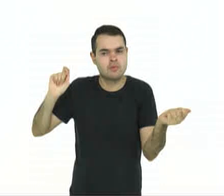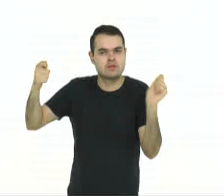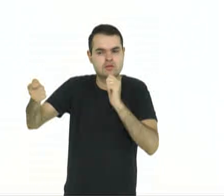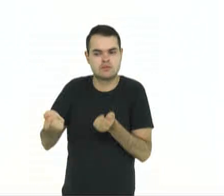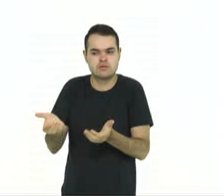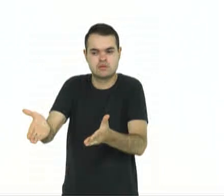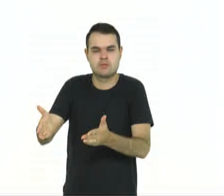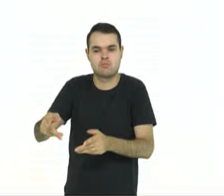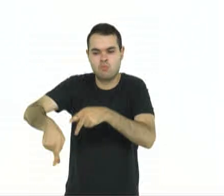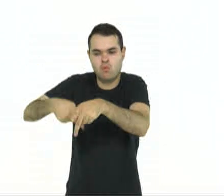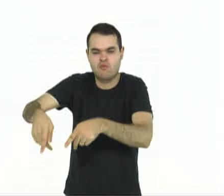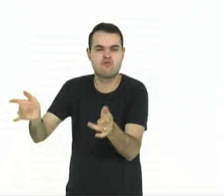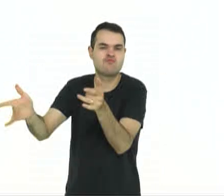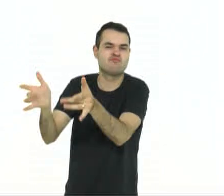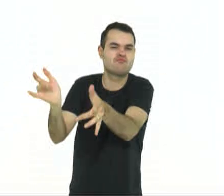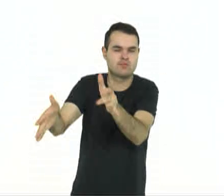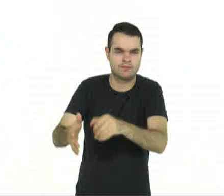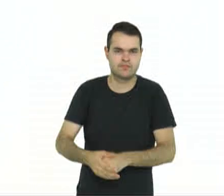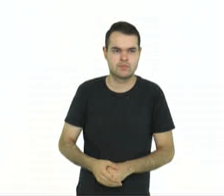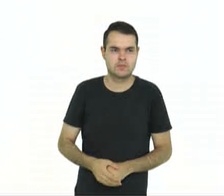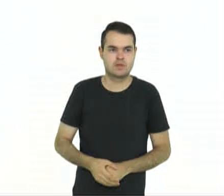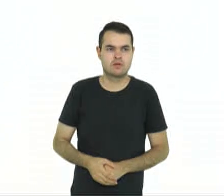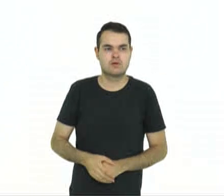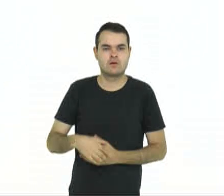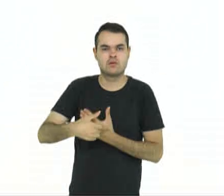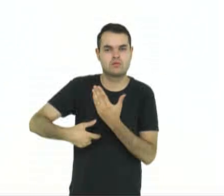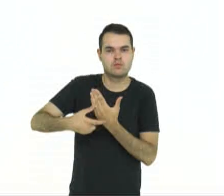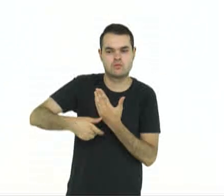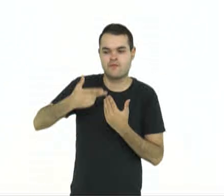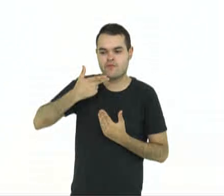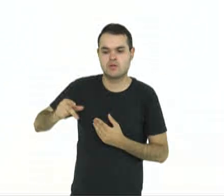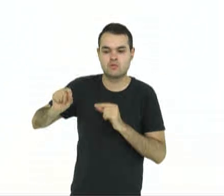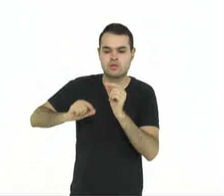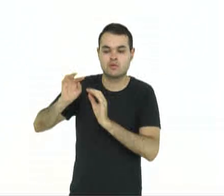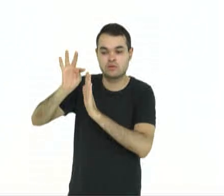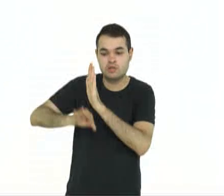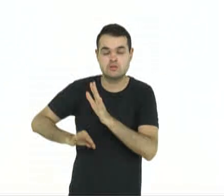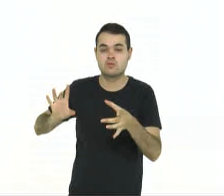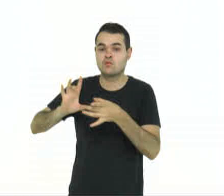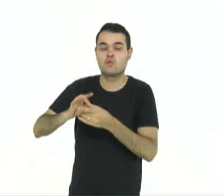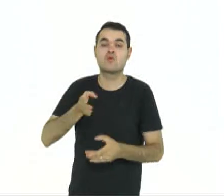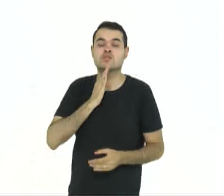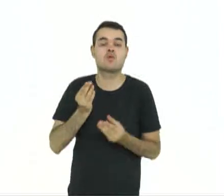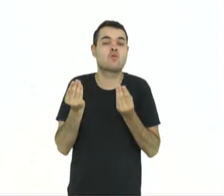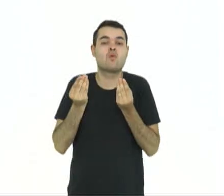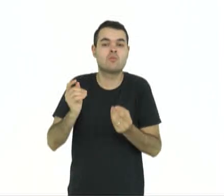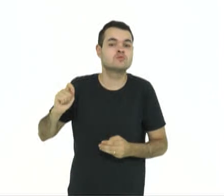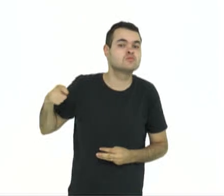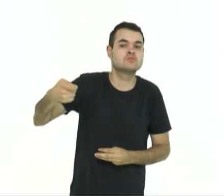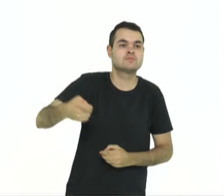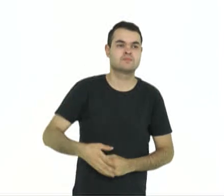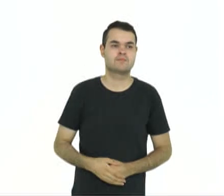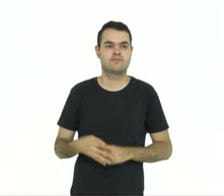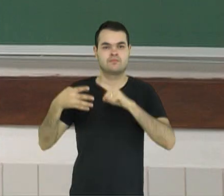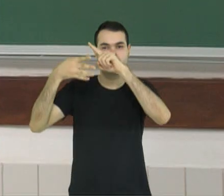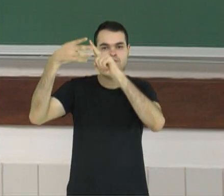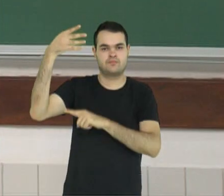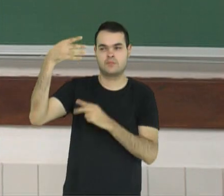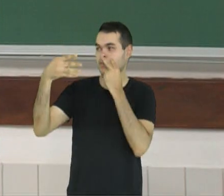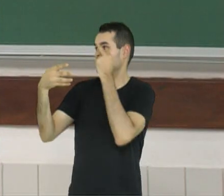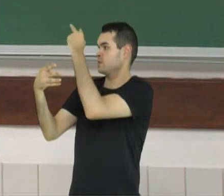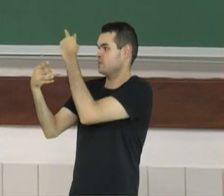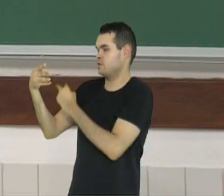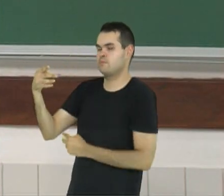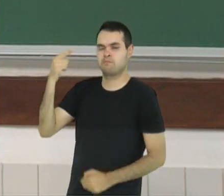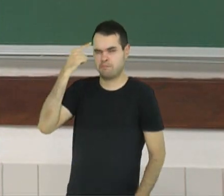população excluída. As autoras abordam o texto um movimento cultural que também tem características reconhecidas como 4 opções.